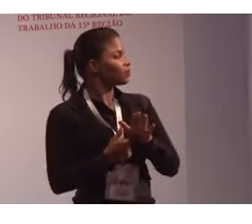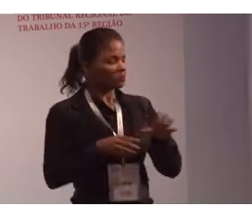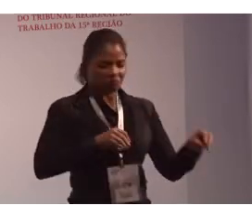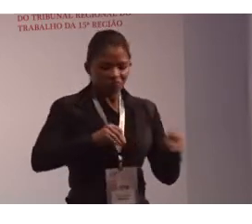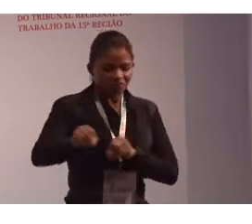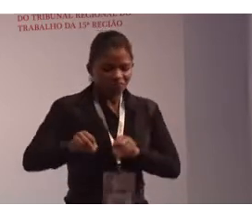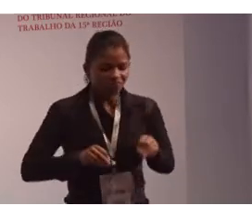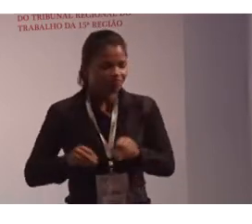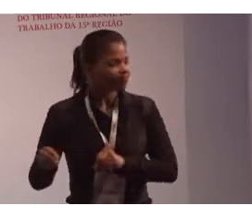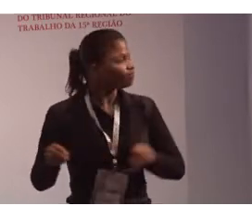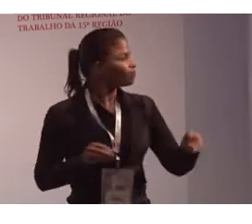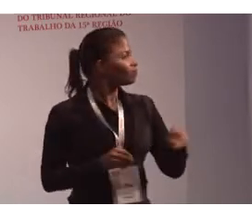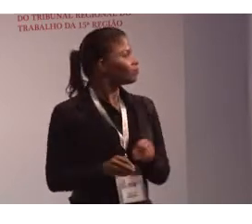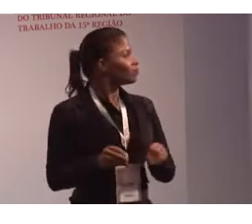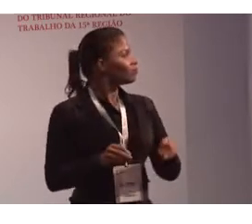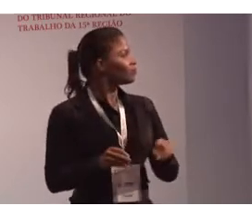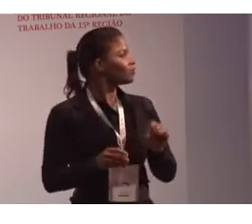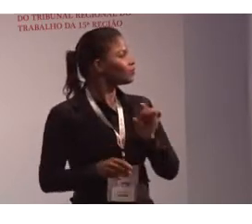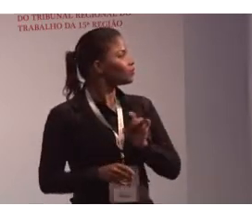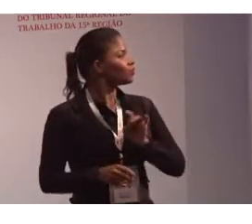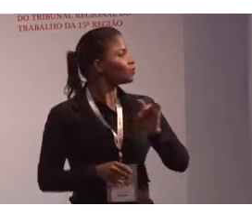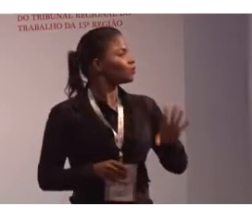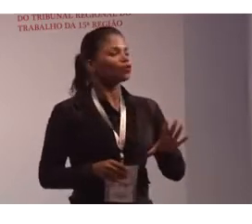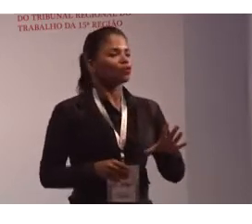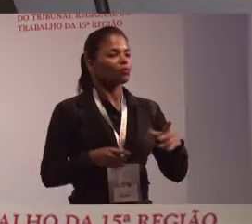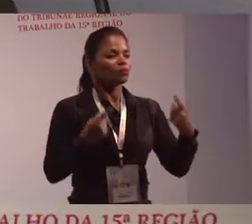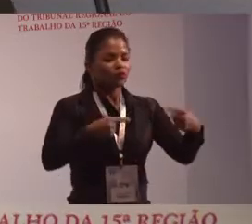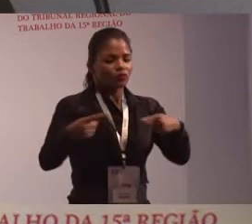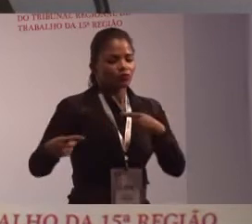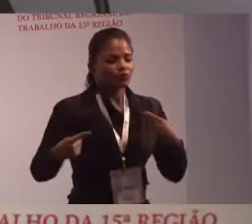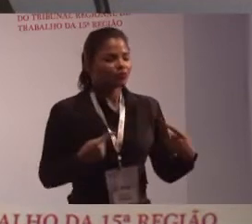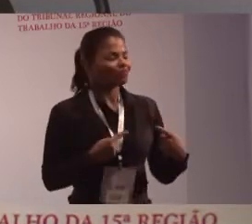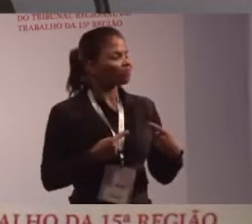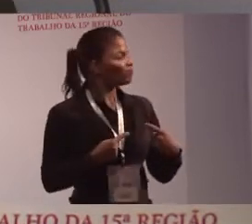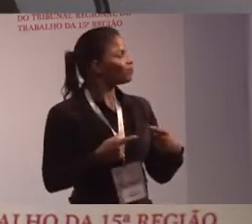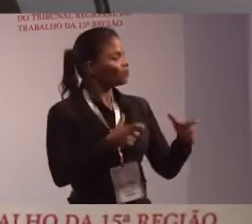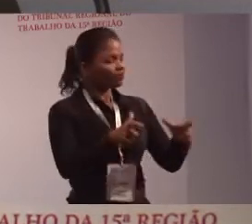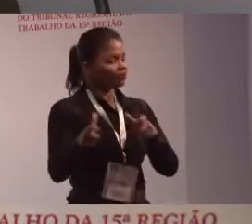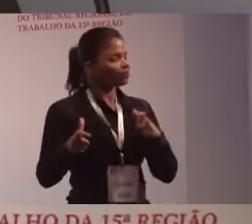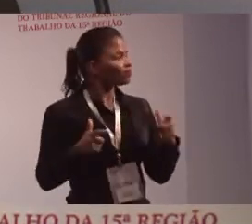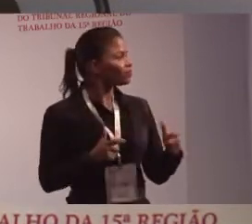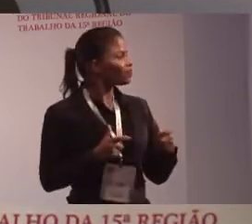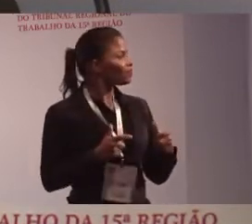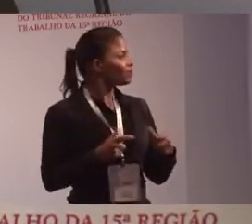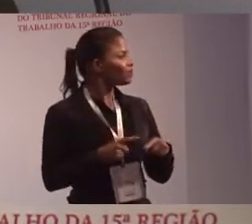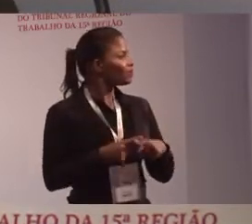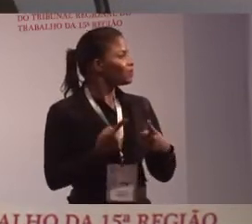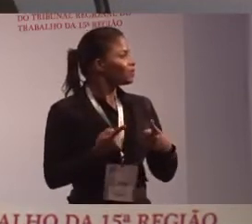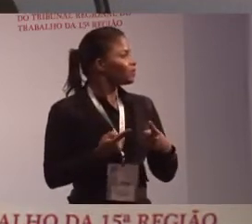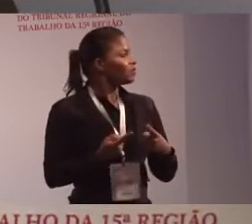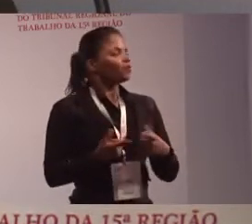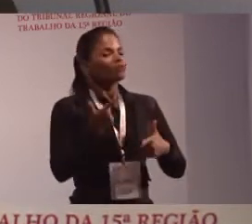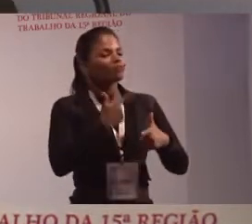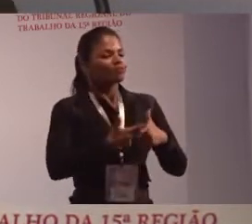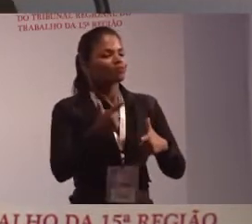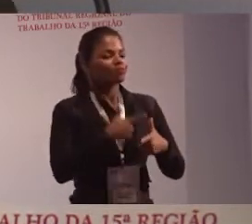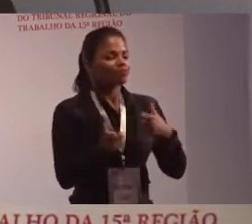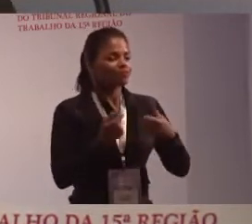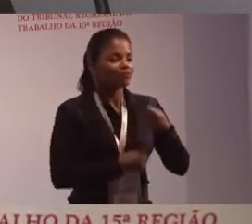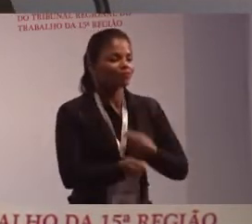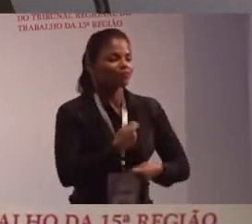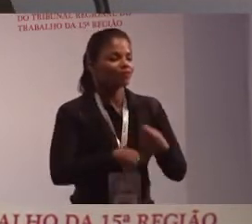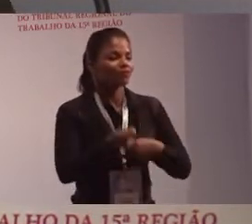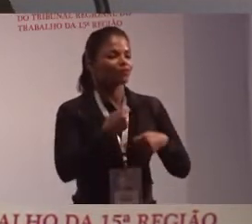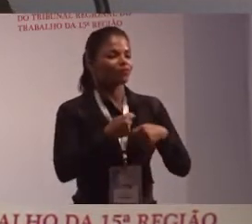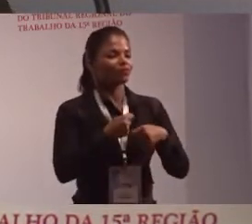migratórias, elas são agravadas não apenas pelos conflitos, né, locais, pelas crises macroeconômicas,